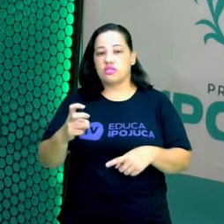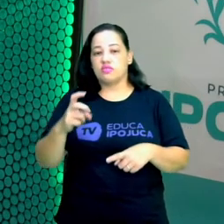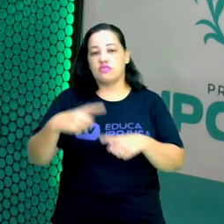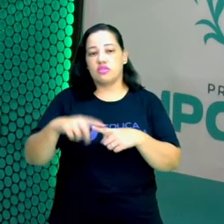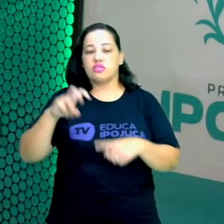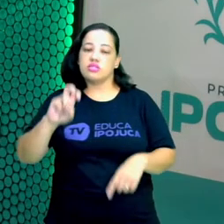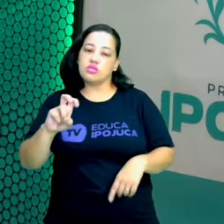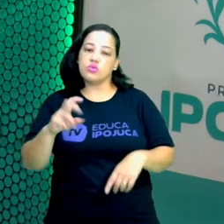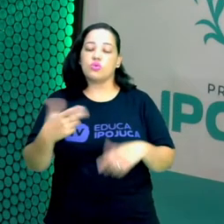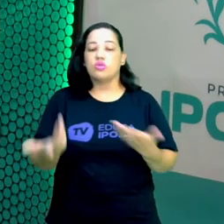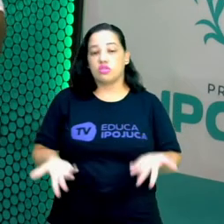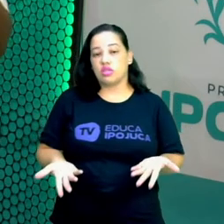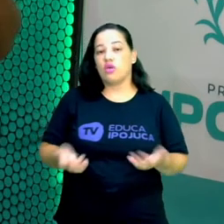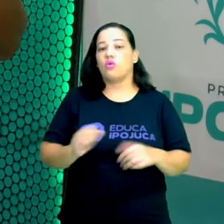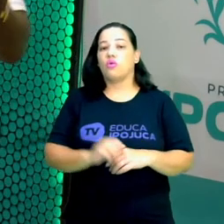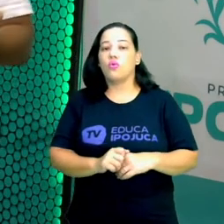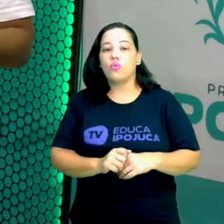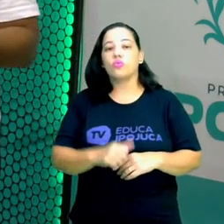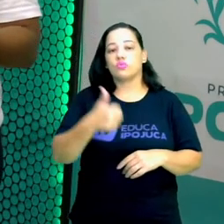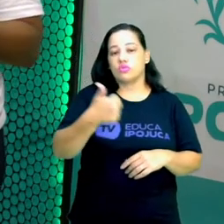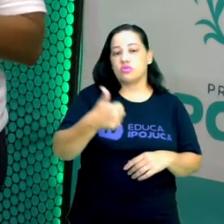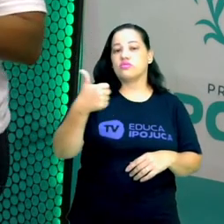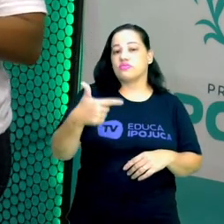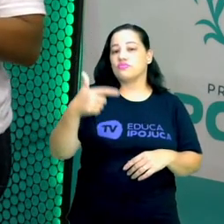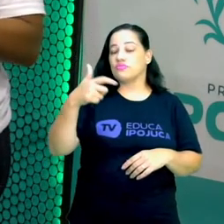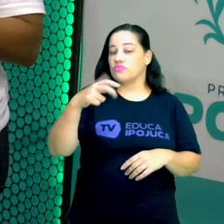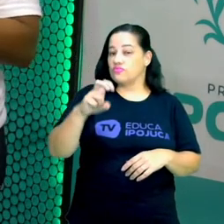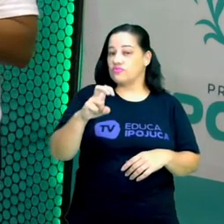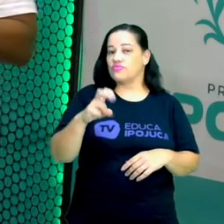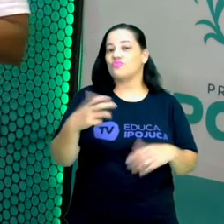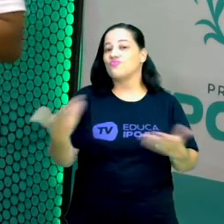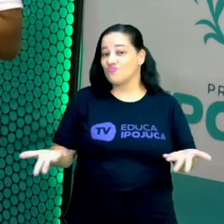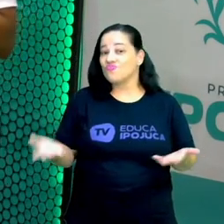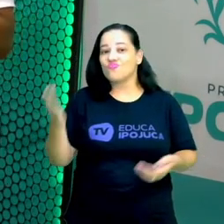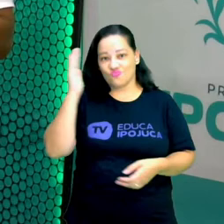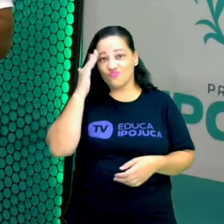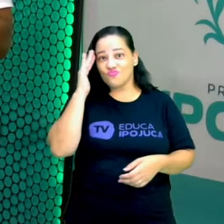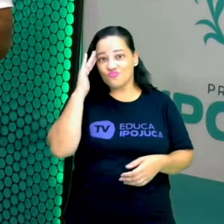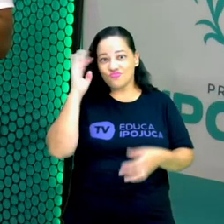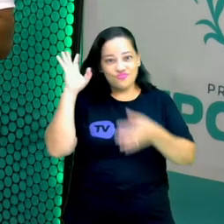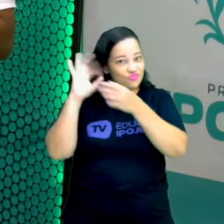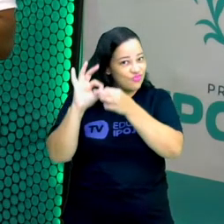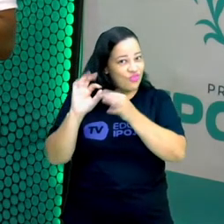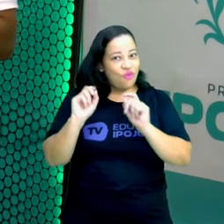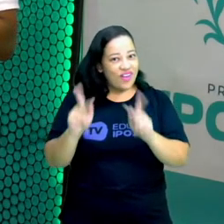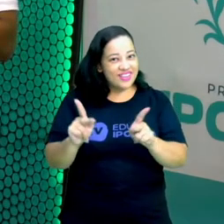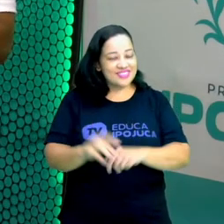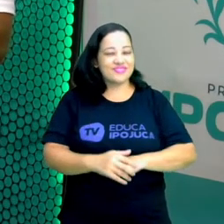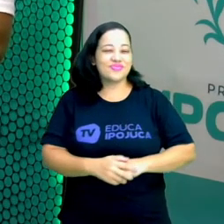5 dará 125. Já pegou a lógica? Ok?